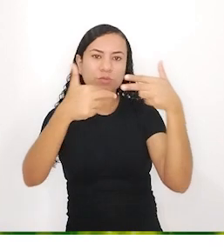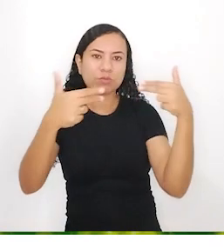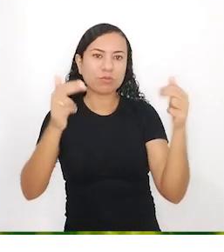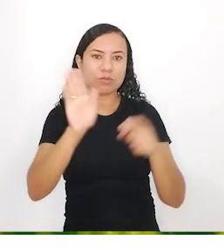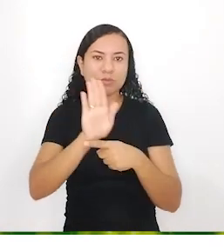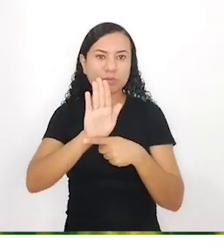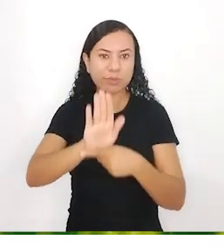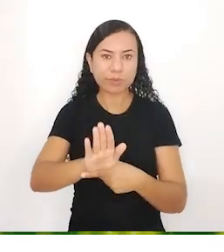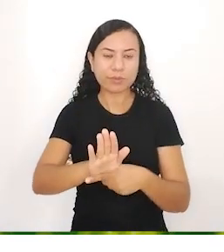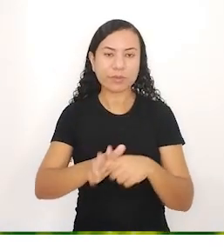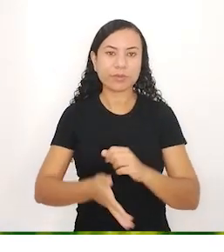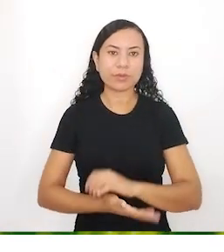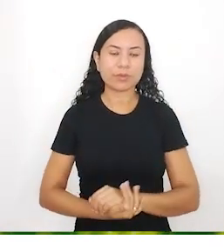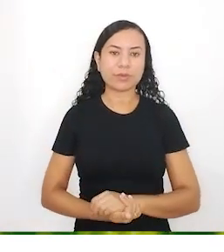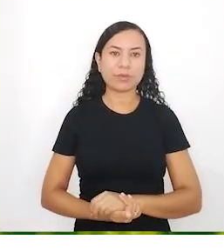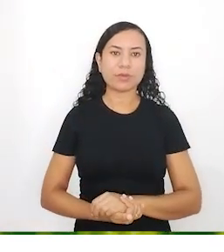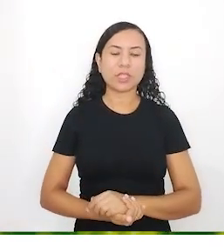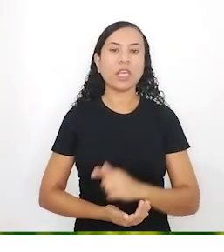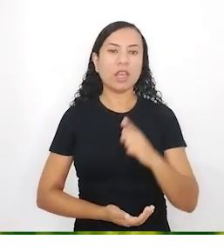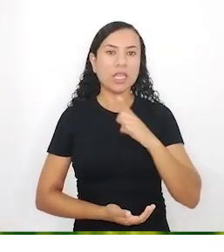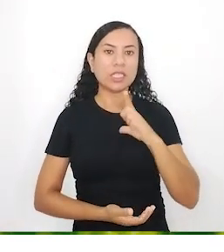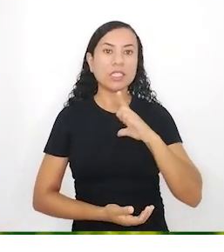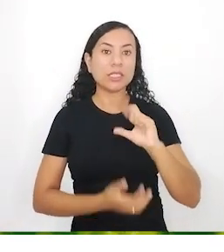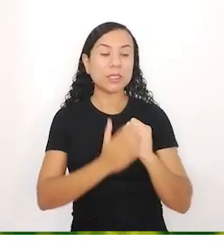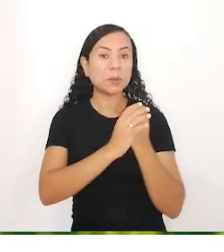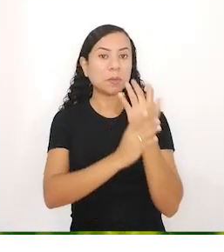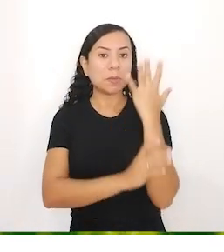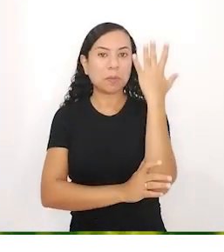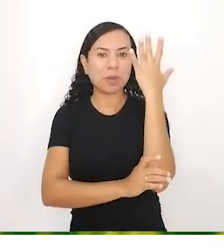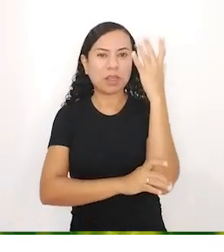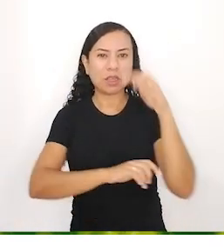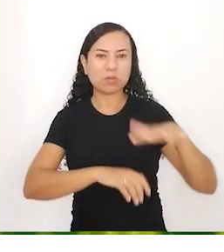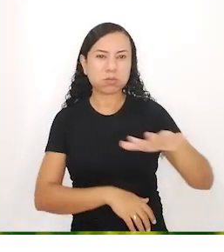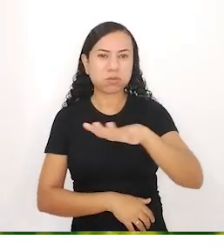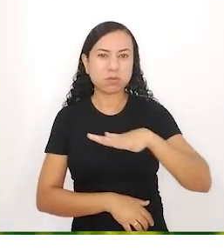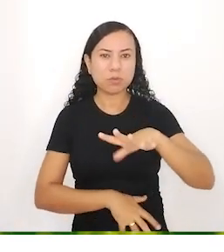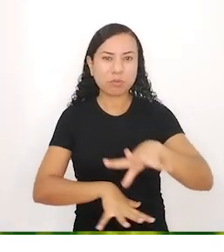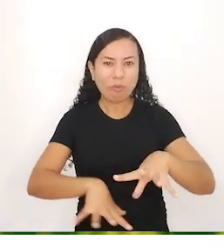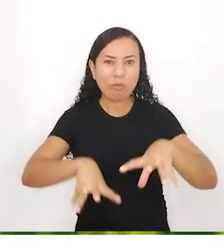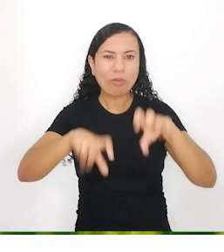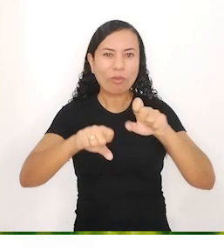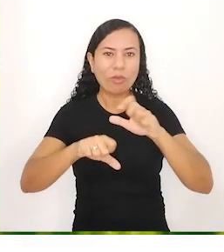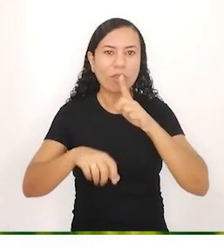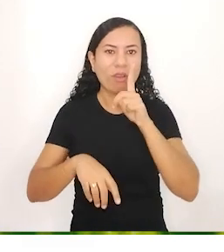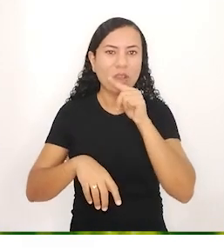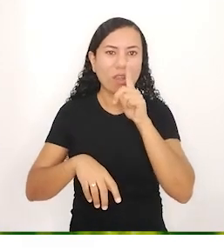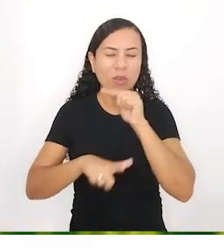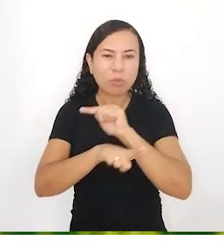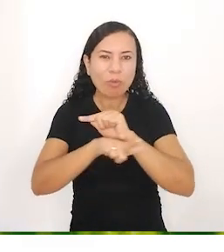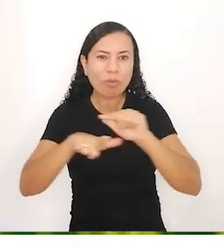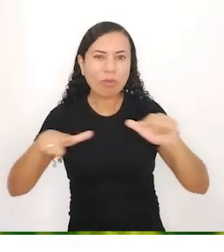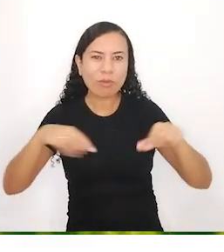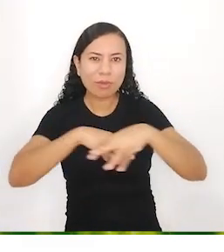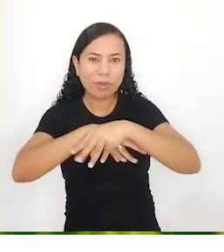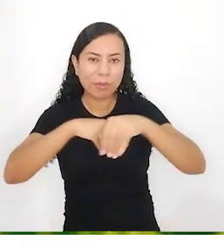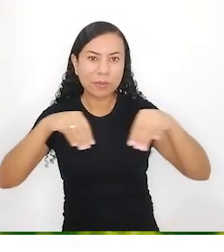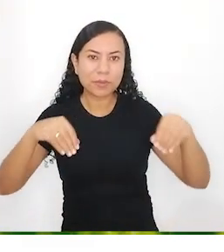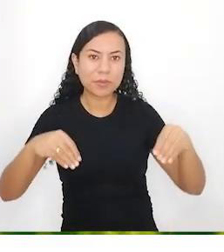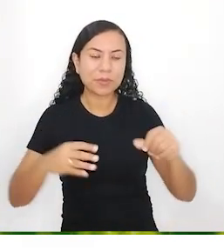dos estômatos para não se perder água. É muito comum que plantas de região seca tem uma alta produtividade do